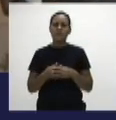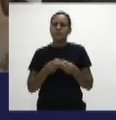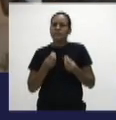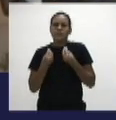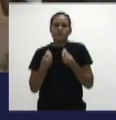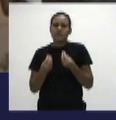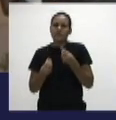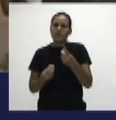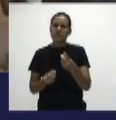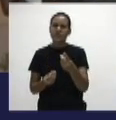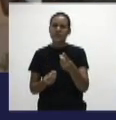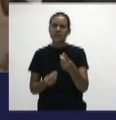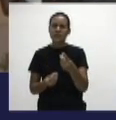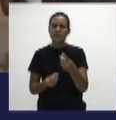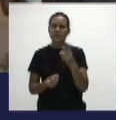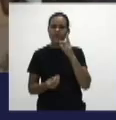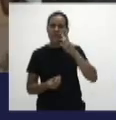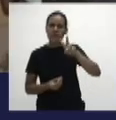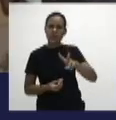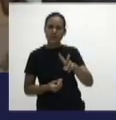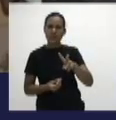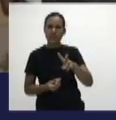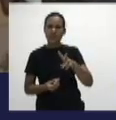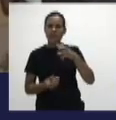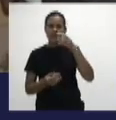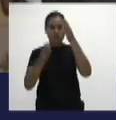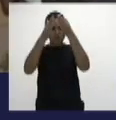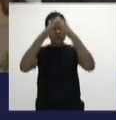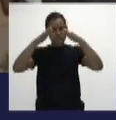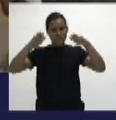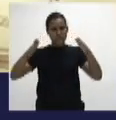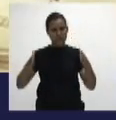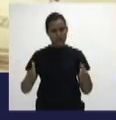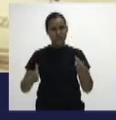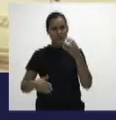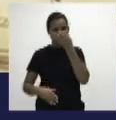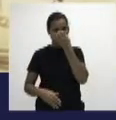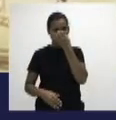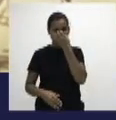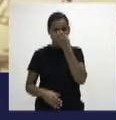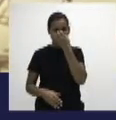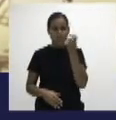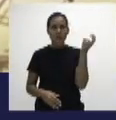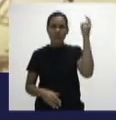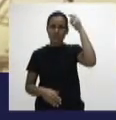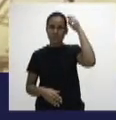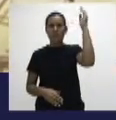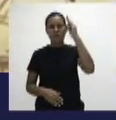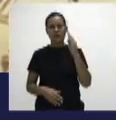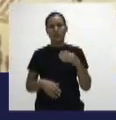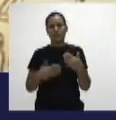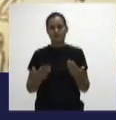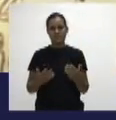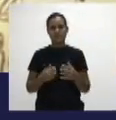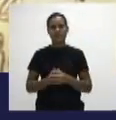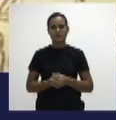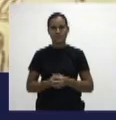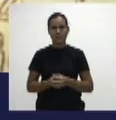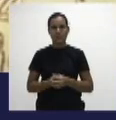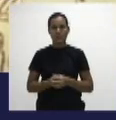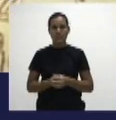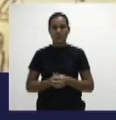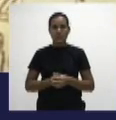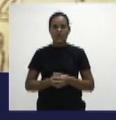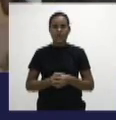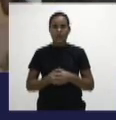queria o seguinte pra gente fechar esse bloco como é que você classifica o circo na cultura brasileira onde é que tá o espaço dele é o